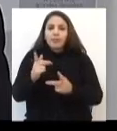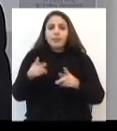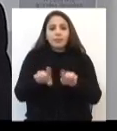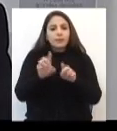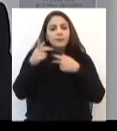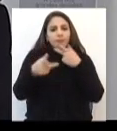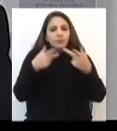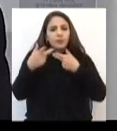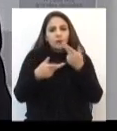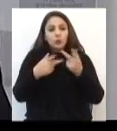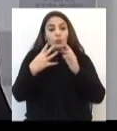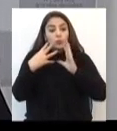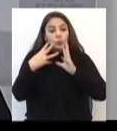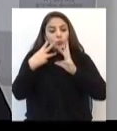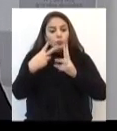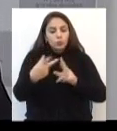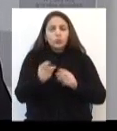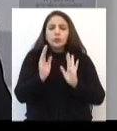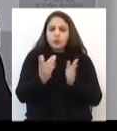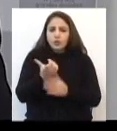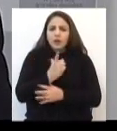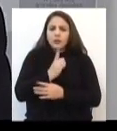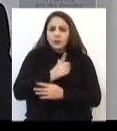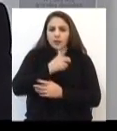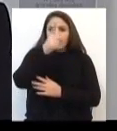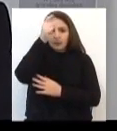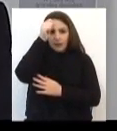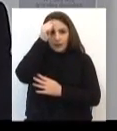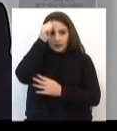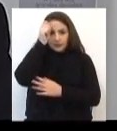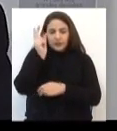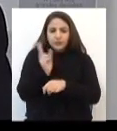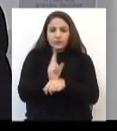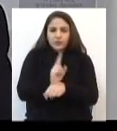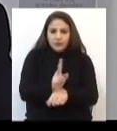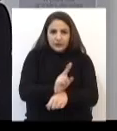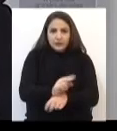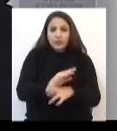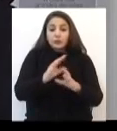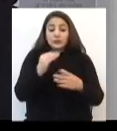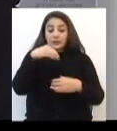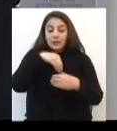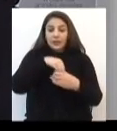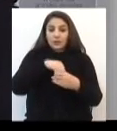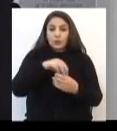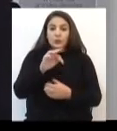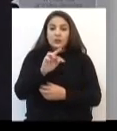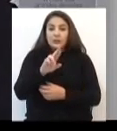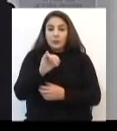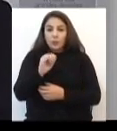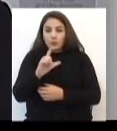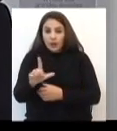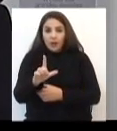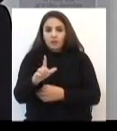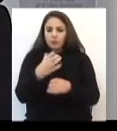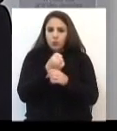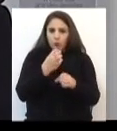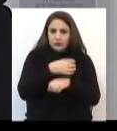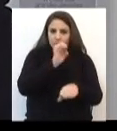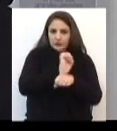que todo o processo já passou pela averiguação dos órgãos de fiscalização, tanto do Tribunal de Contas do Estado, como pela